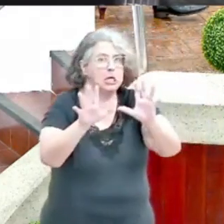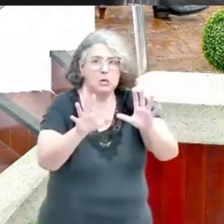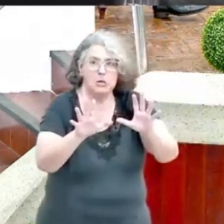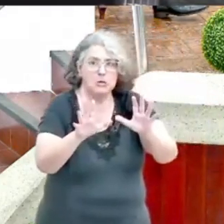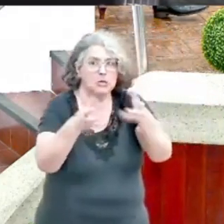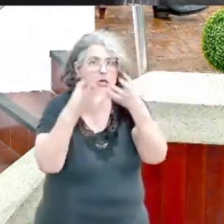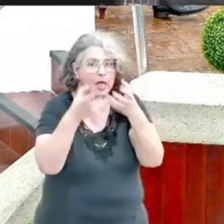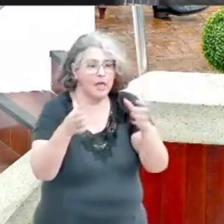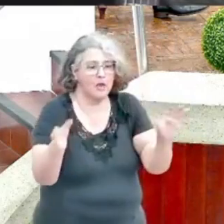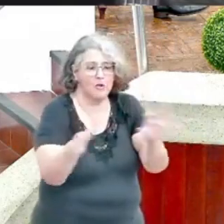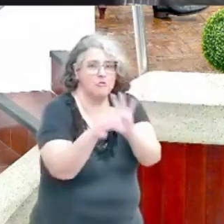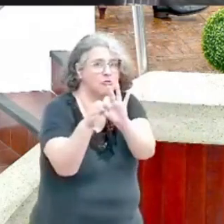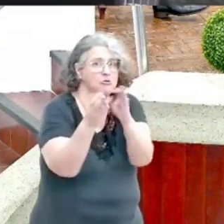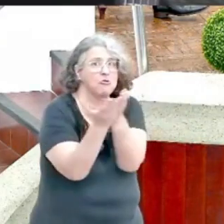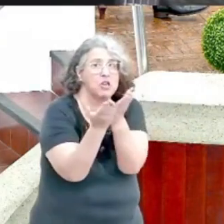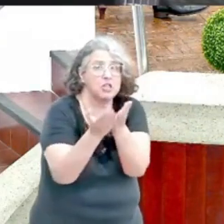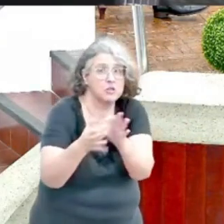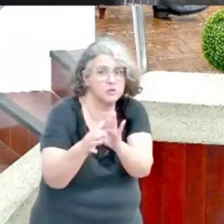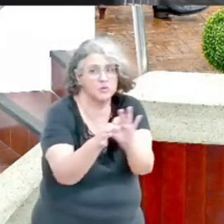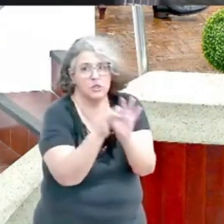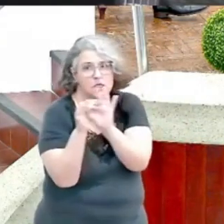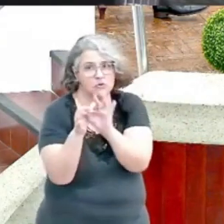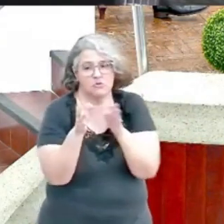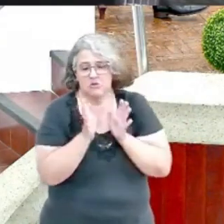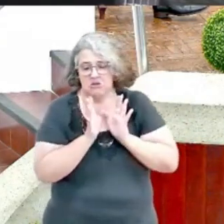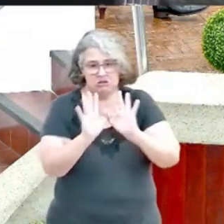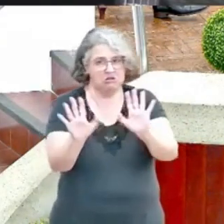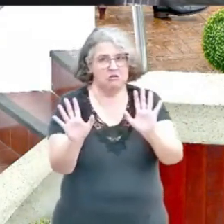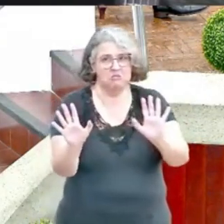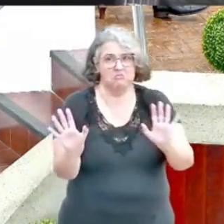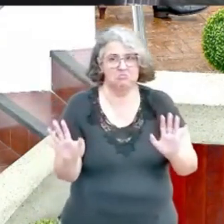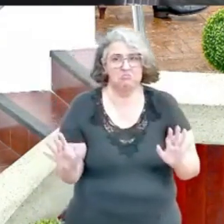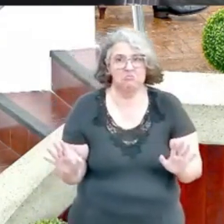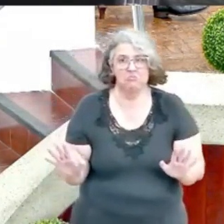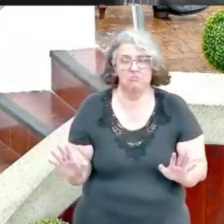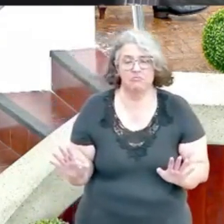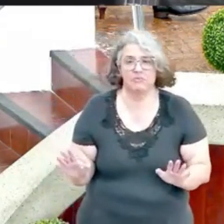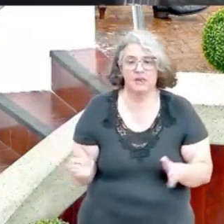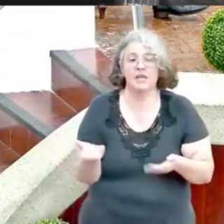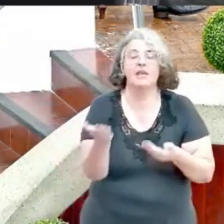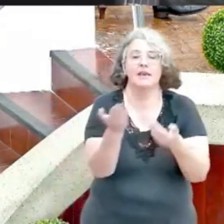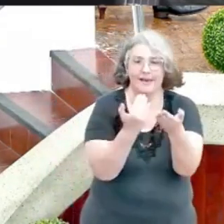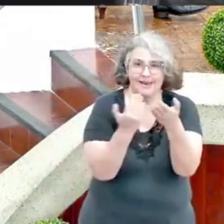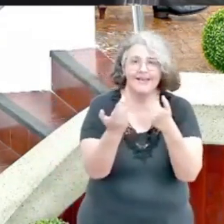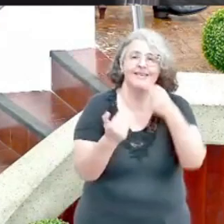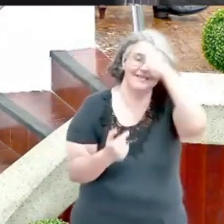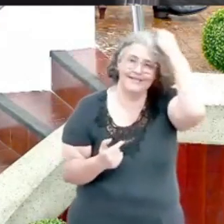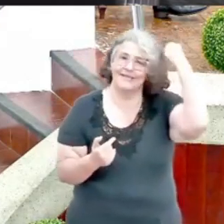unidos, crescendo na fé e edificando-se mutuamente.